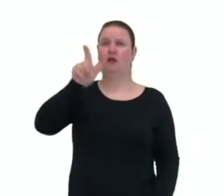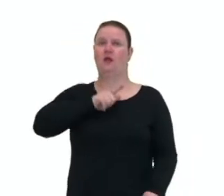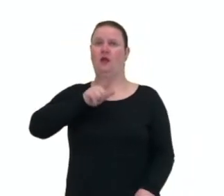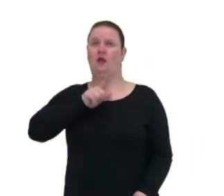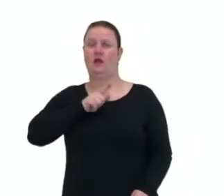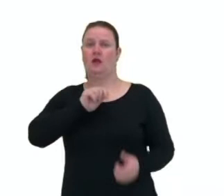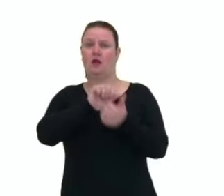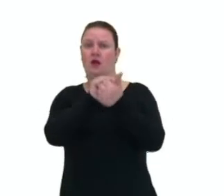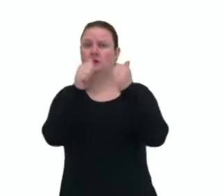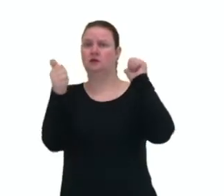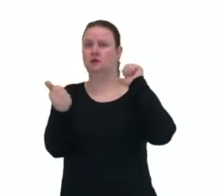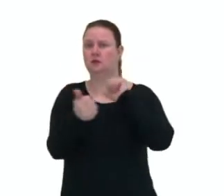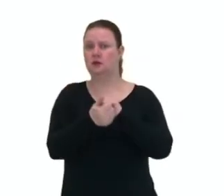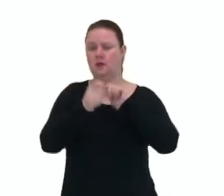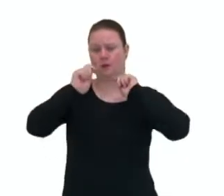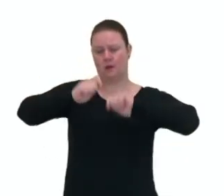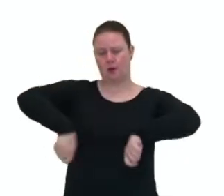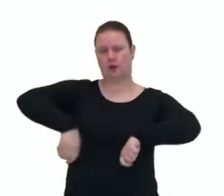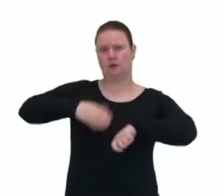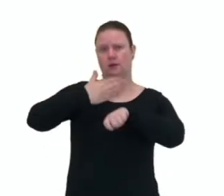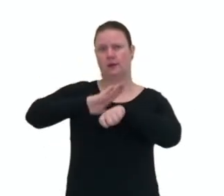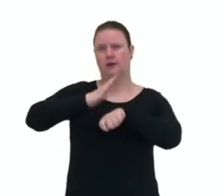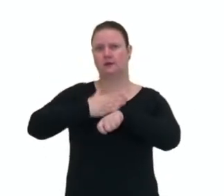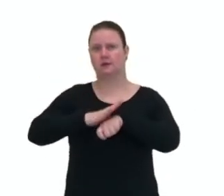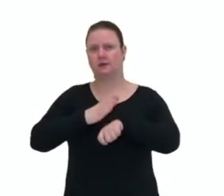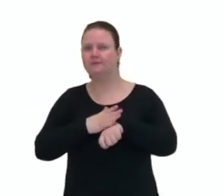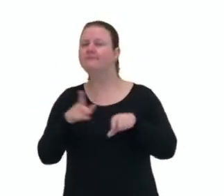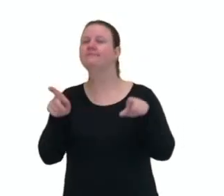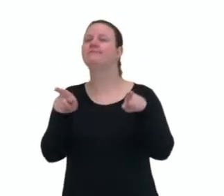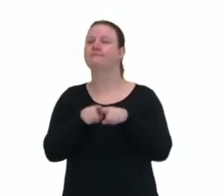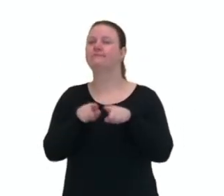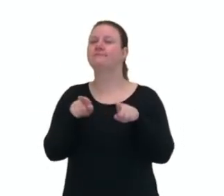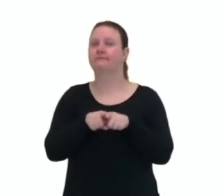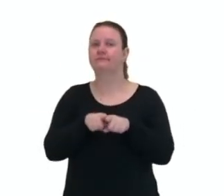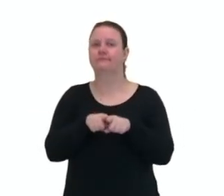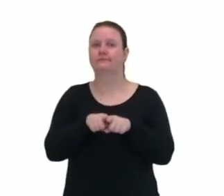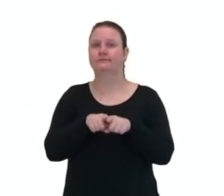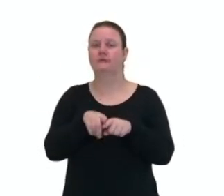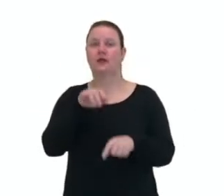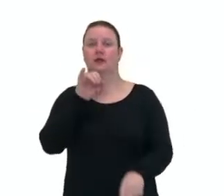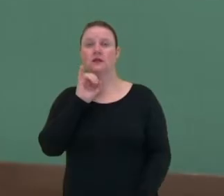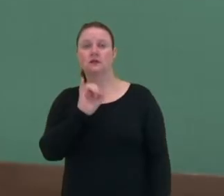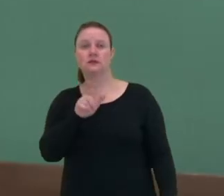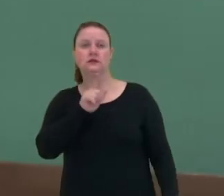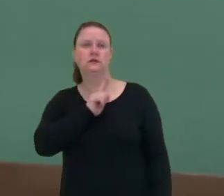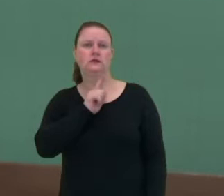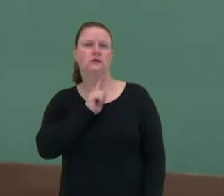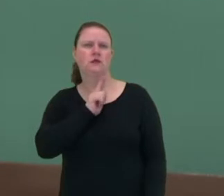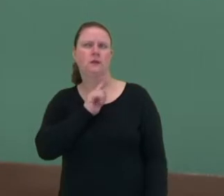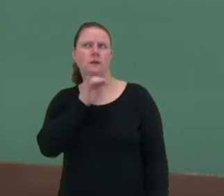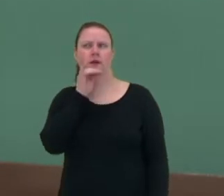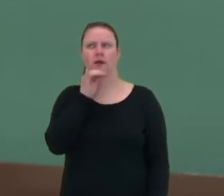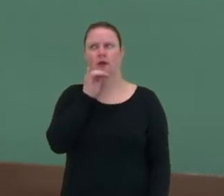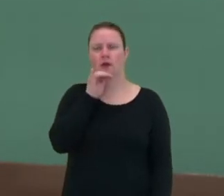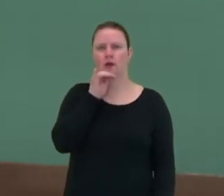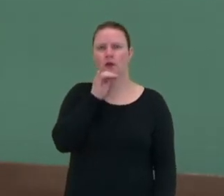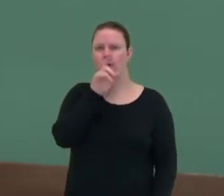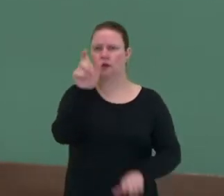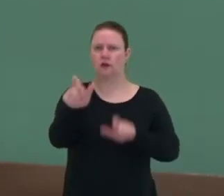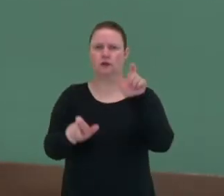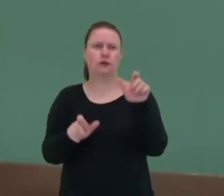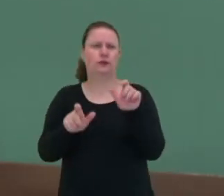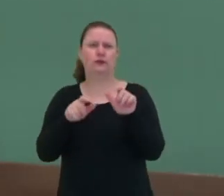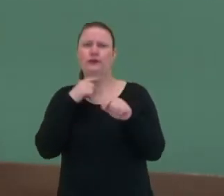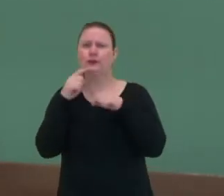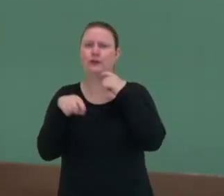também adaptações para que ela possa fazer o arremesso, né? Existe até adaptação para aquelas pessoas que não conseguem movimentar